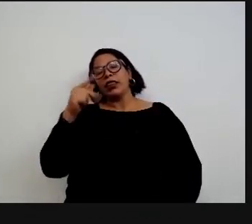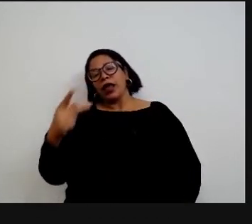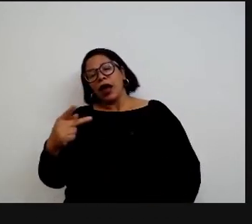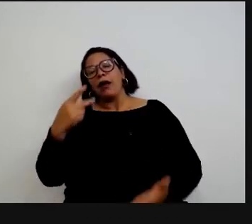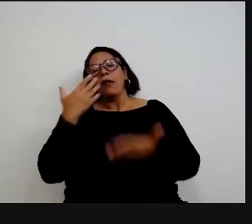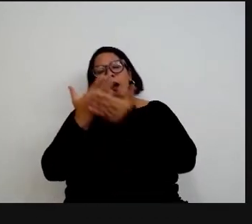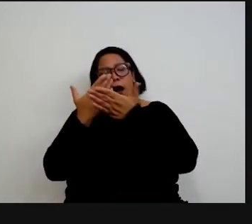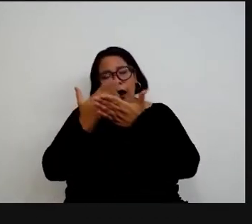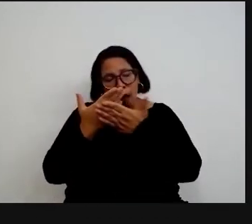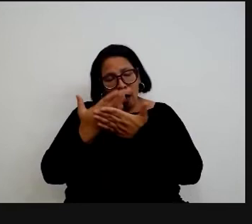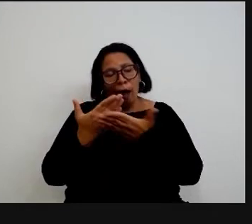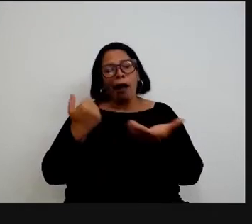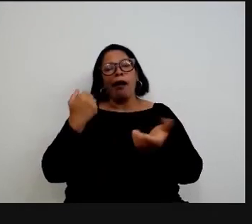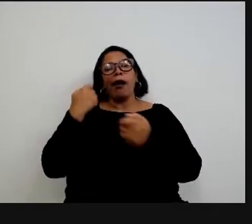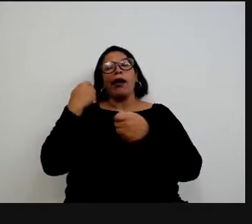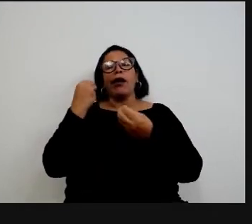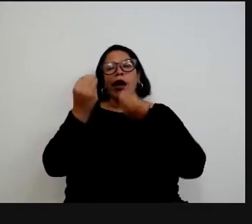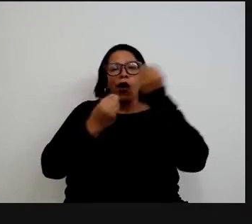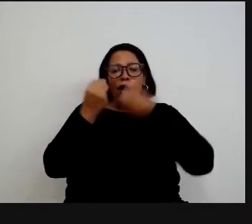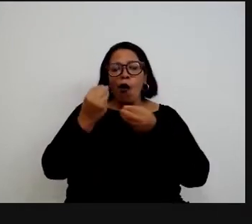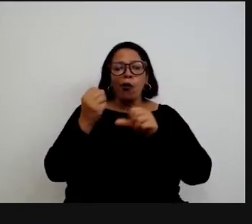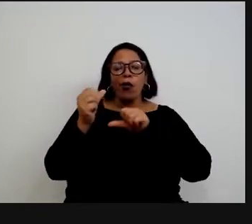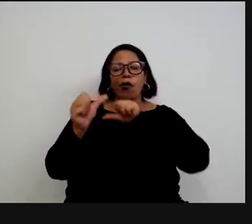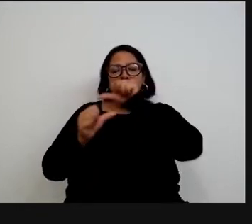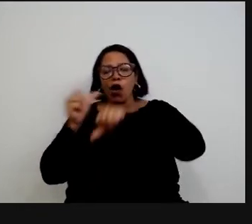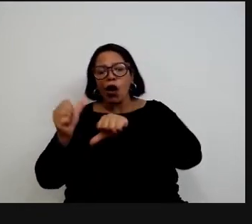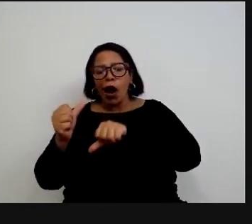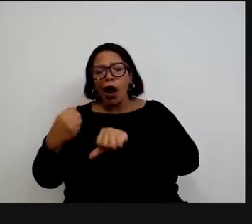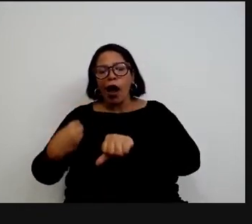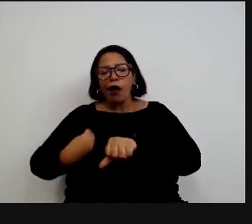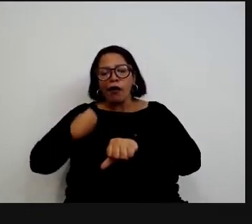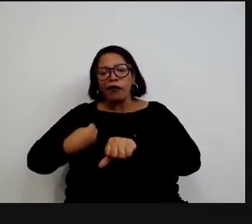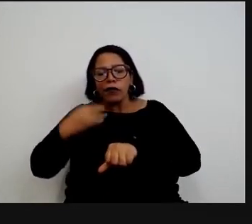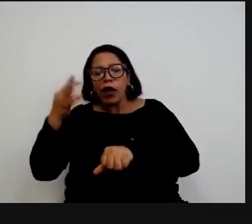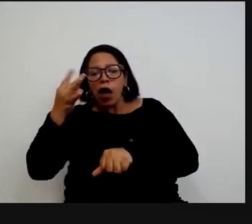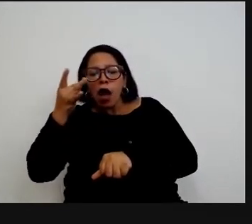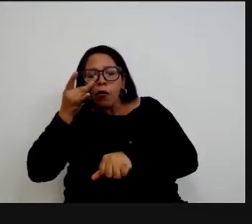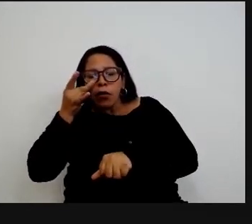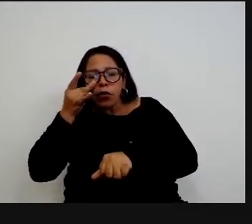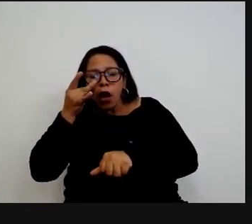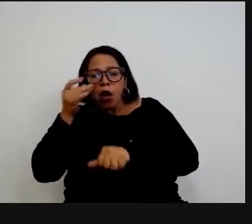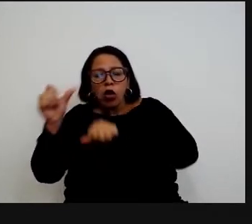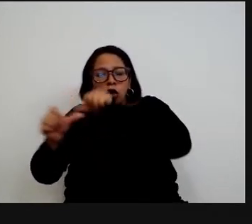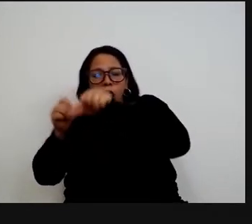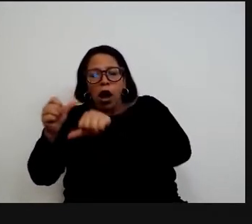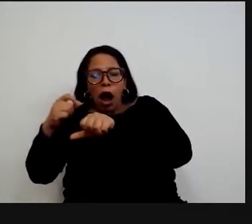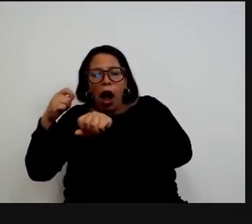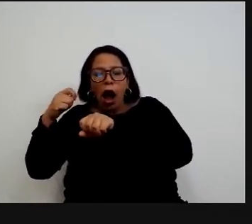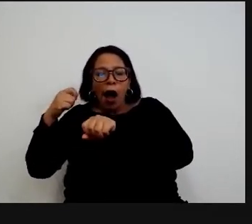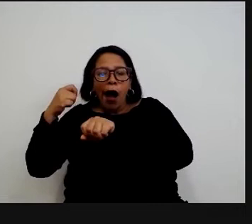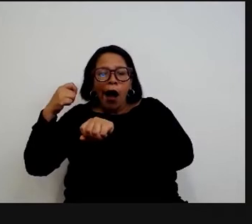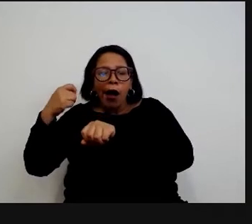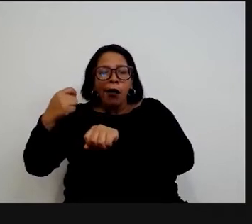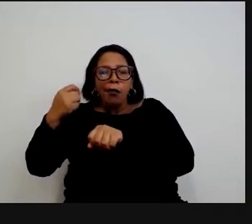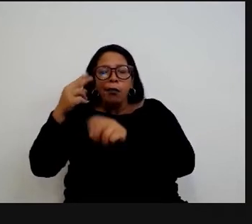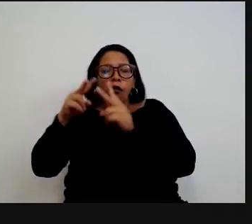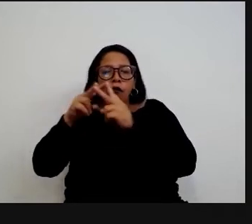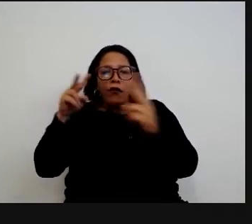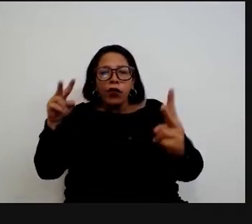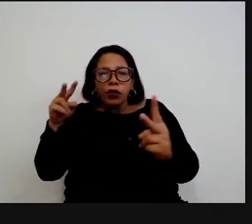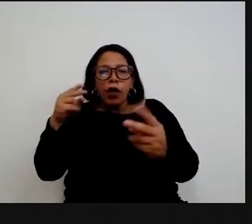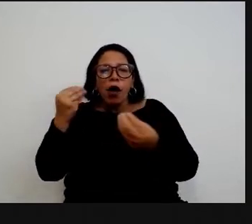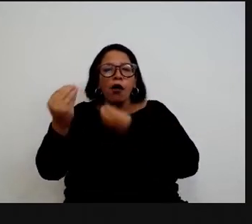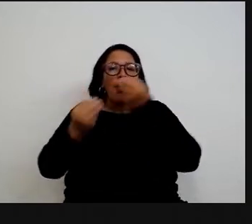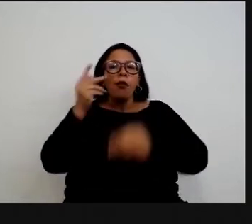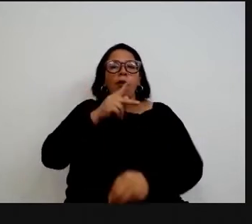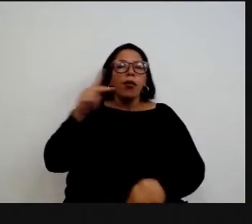estudando, preocupada, né, de como transformar aquilo na melhor experiência do usuário, e tem que ser uma melhor experiência, porque o